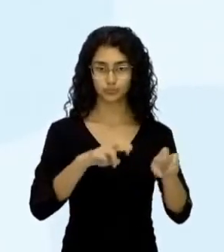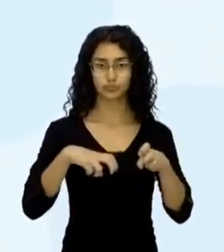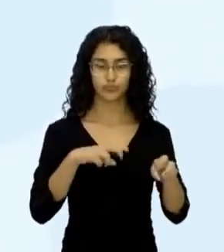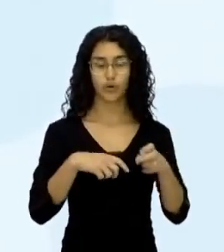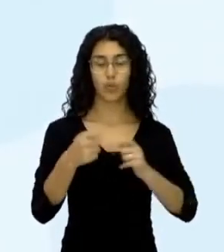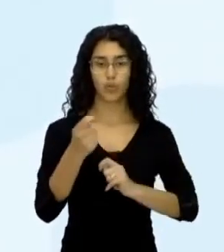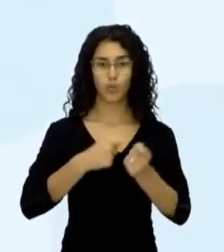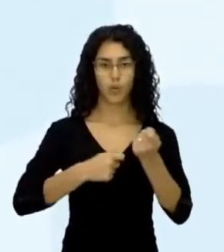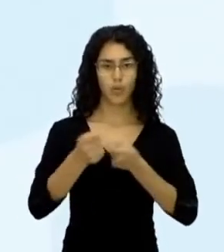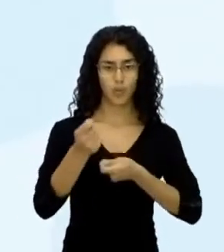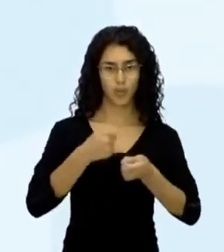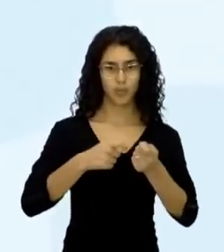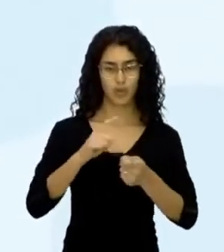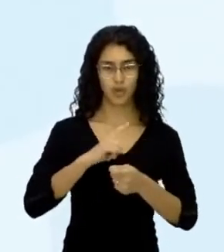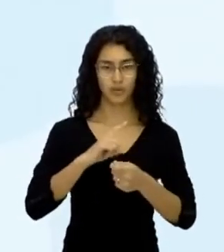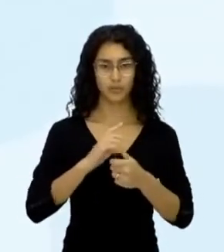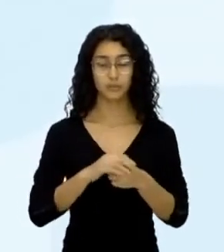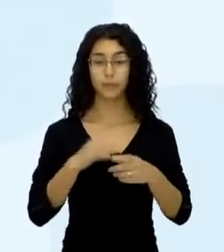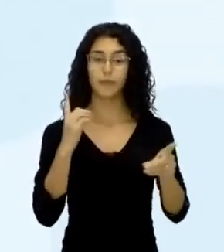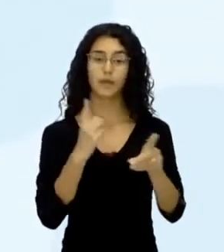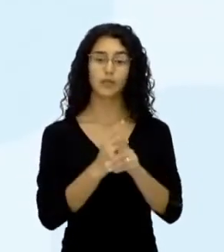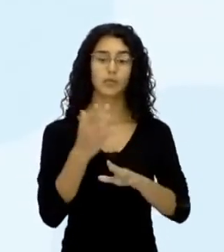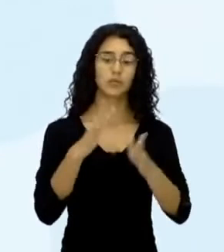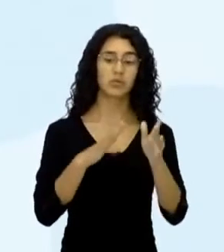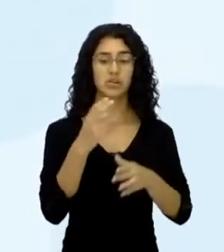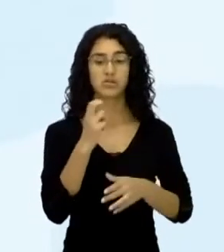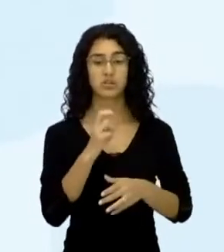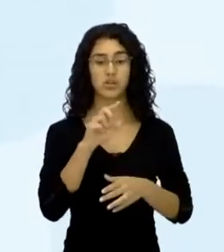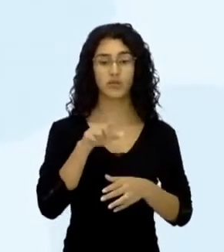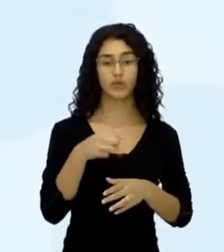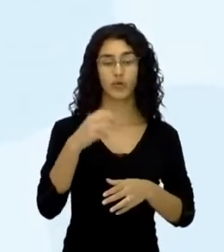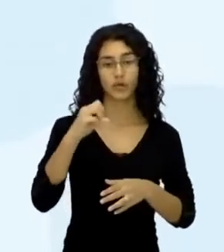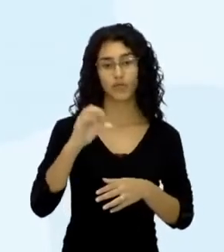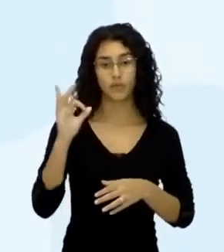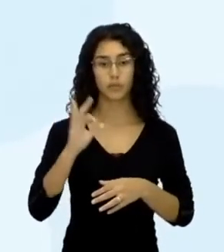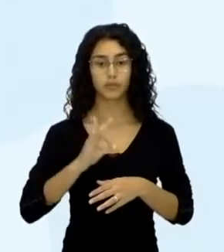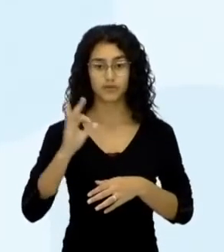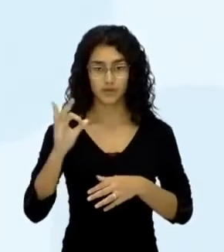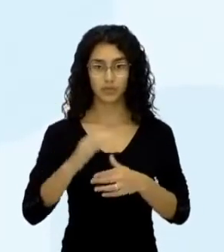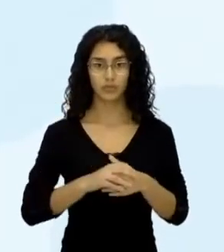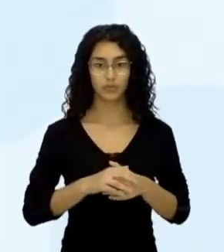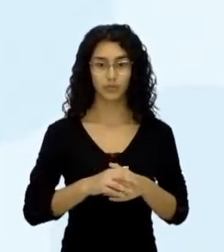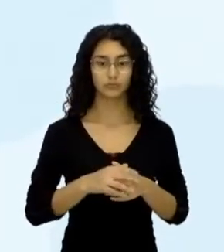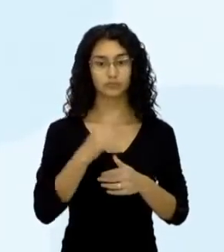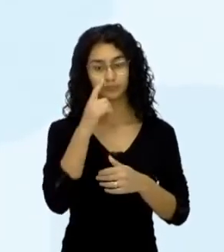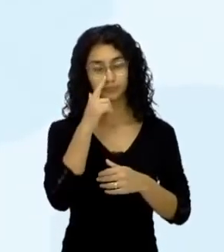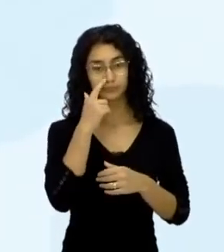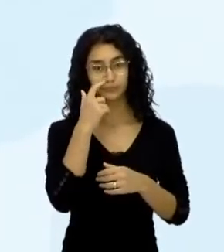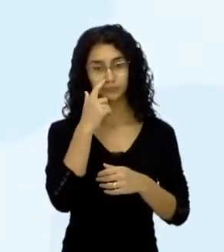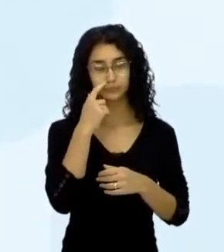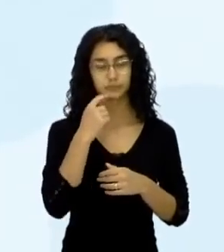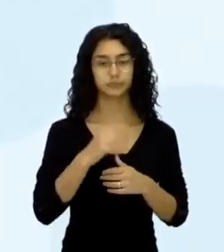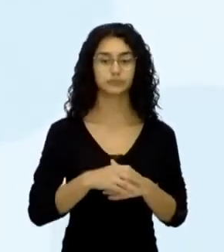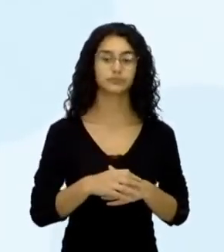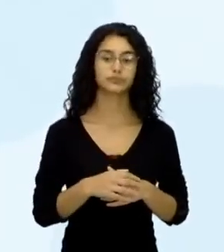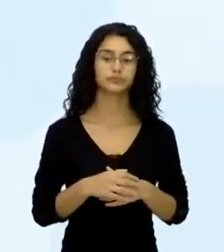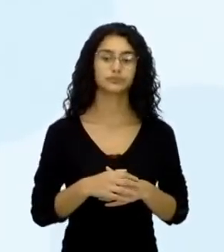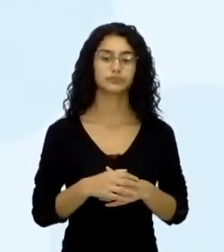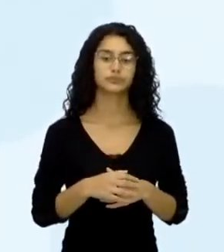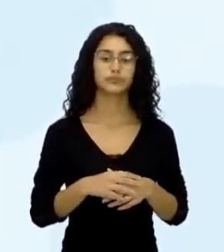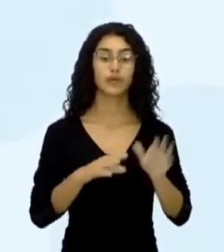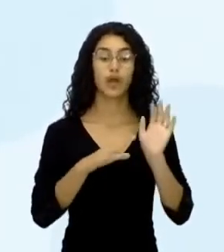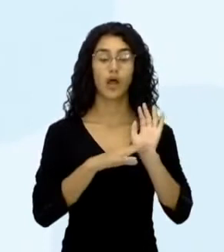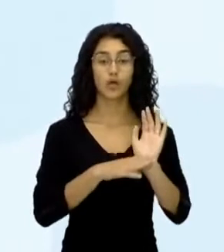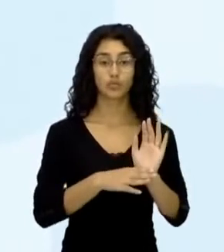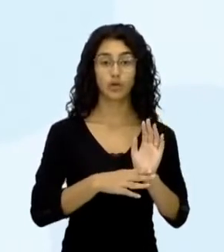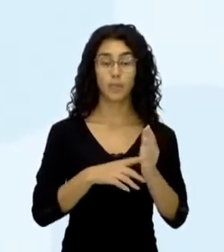de mercado. E detém aproximadamente 5,9% do produto interno bruto brasileiro. Contribui oferecendo